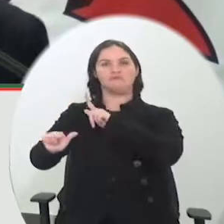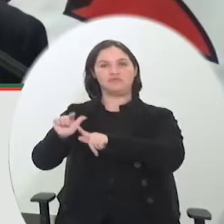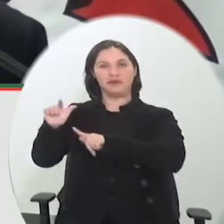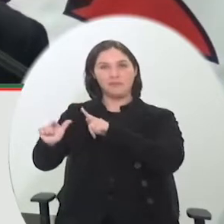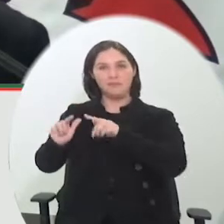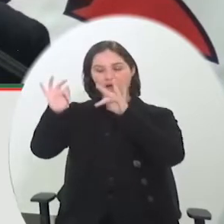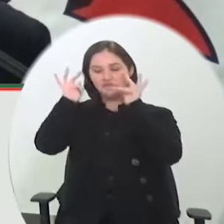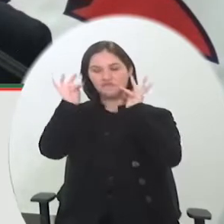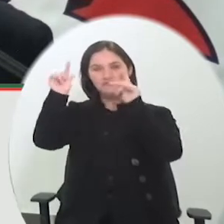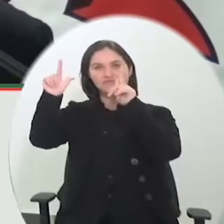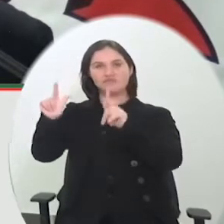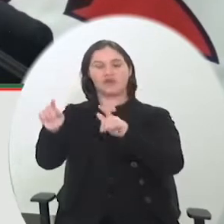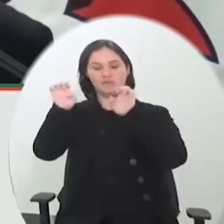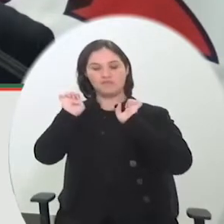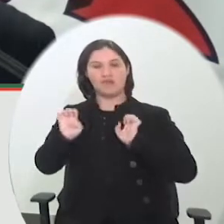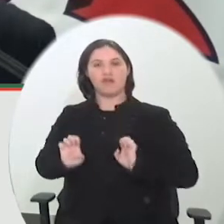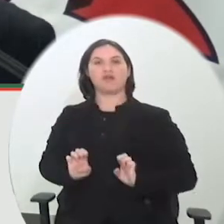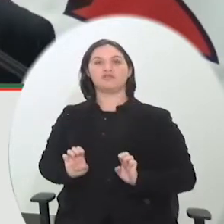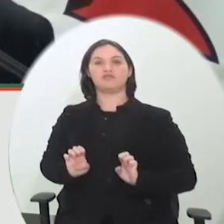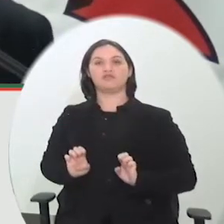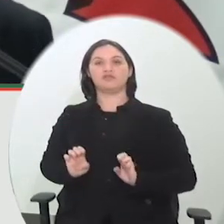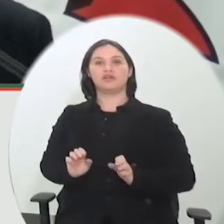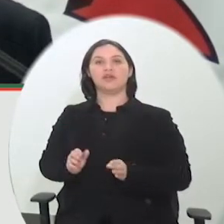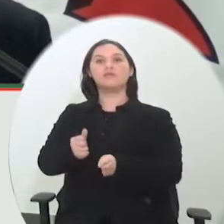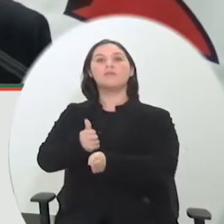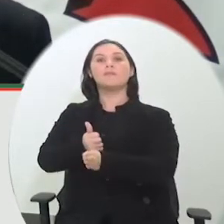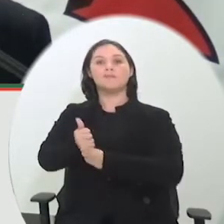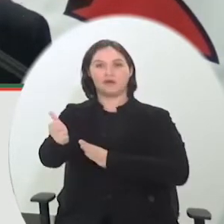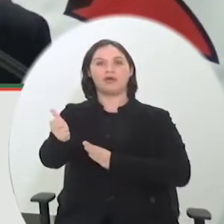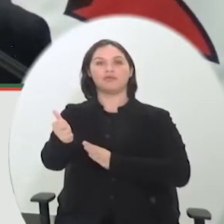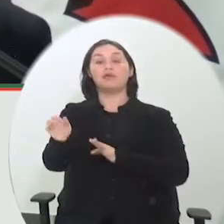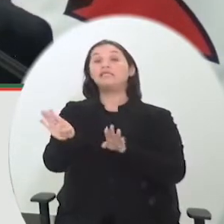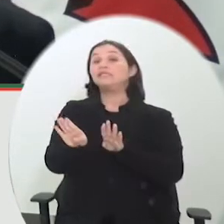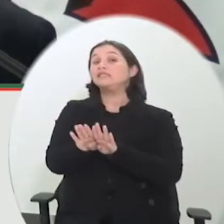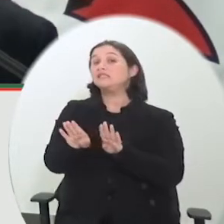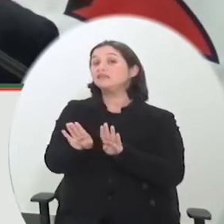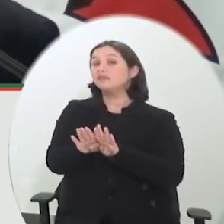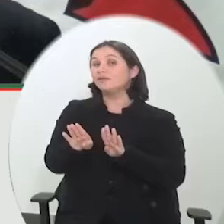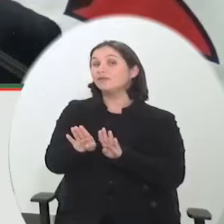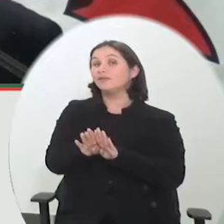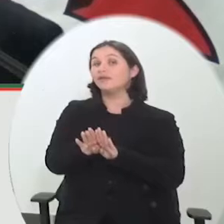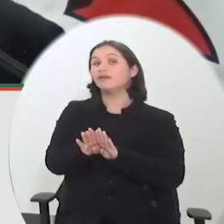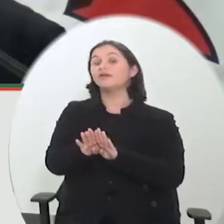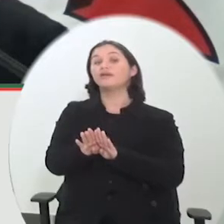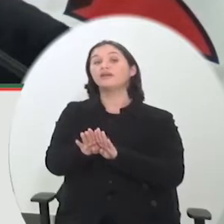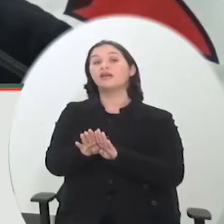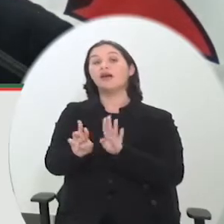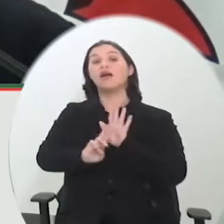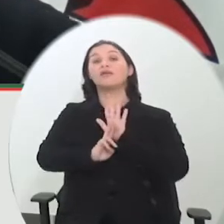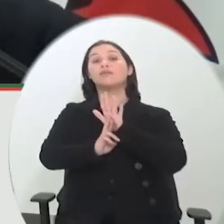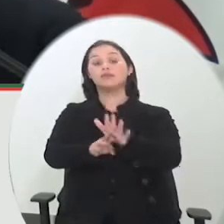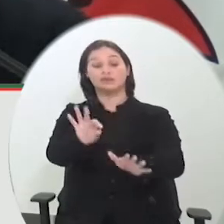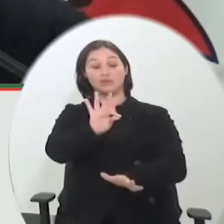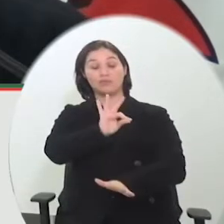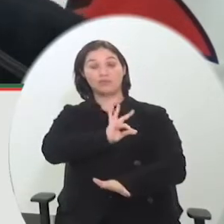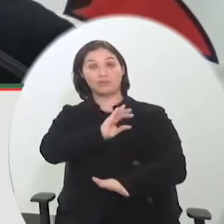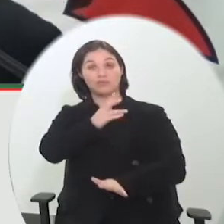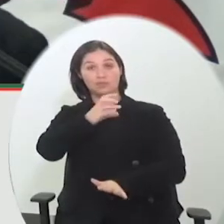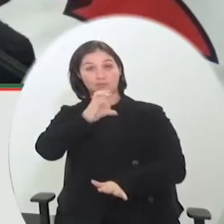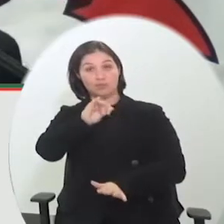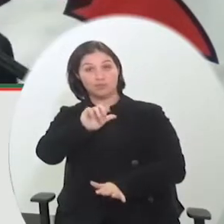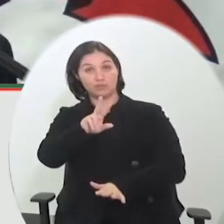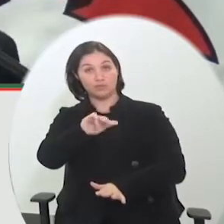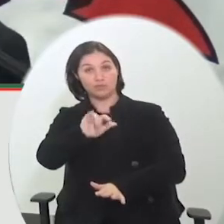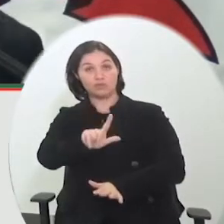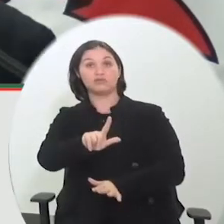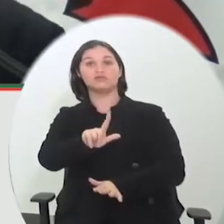da ética e da moral. A representação policial civil desta região, que incorpora em suas